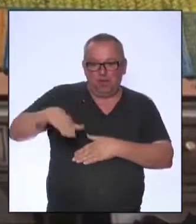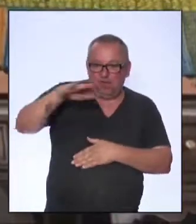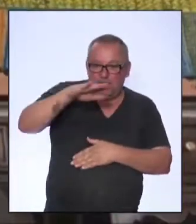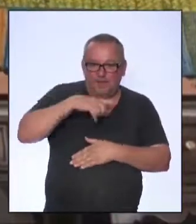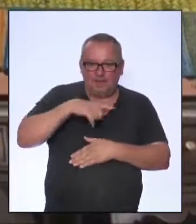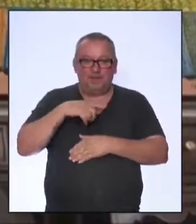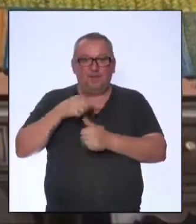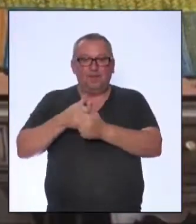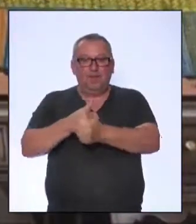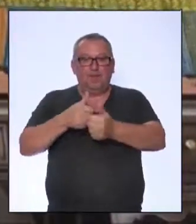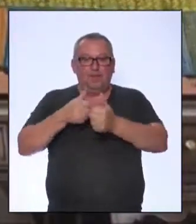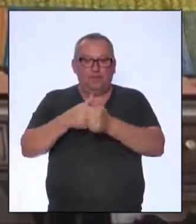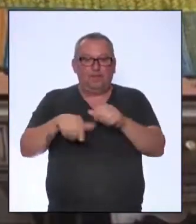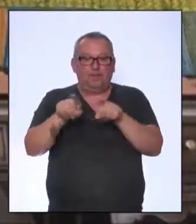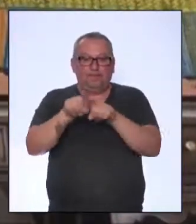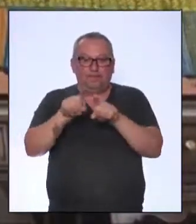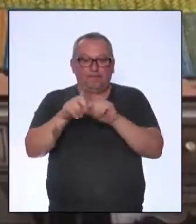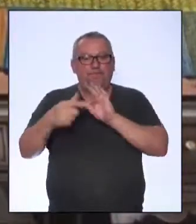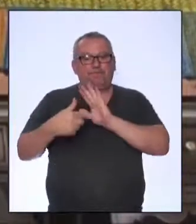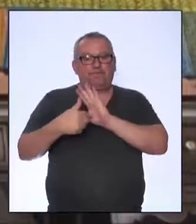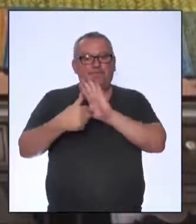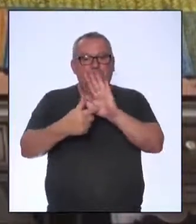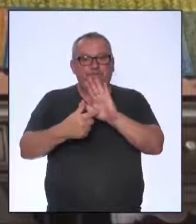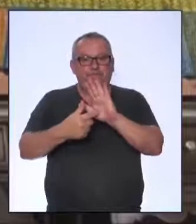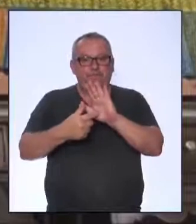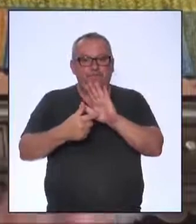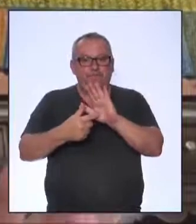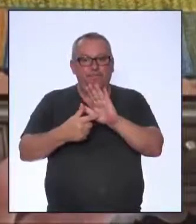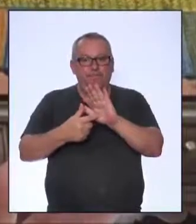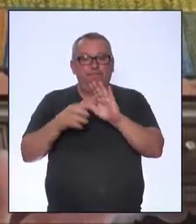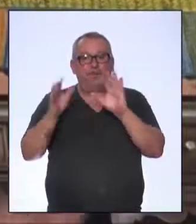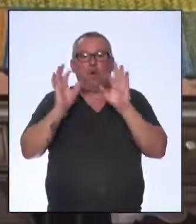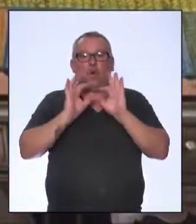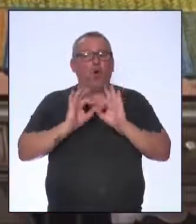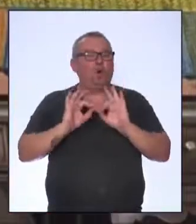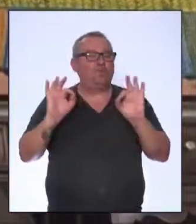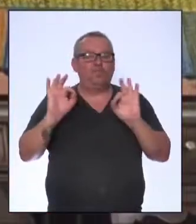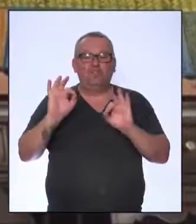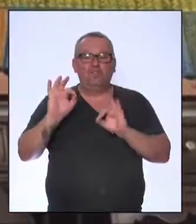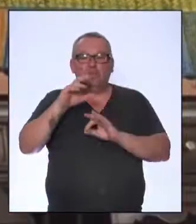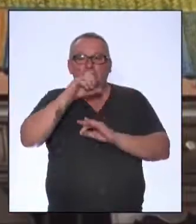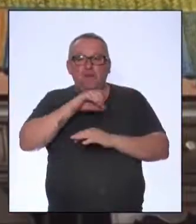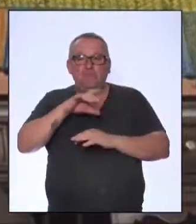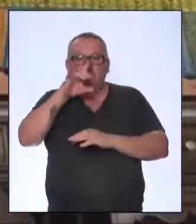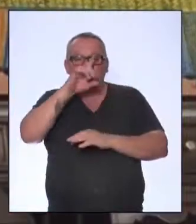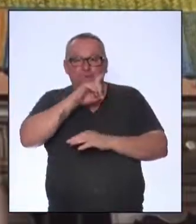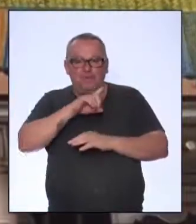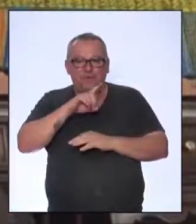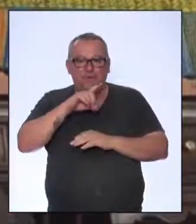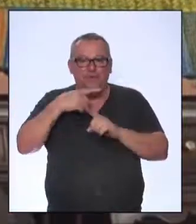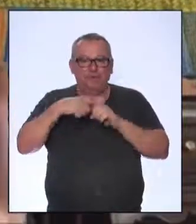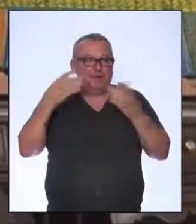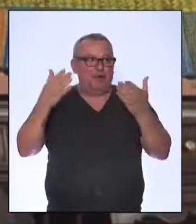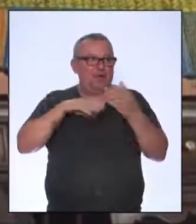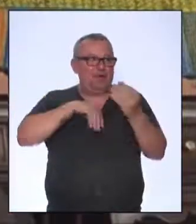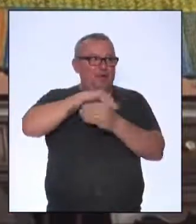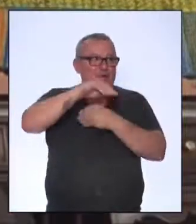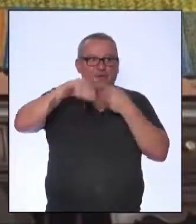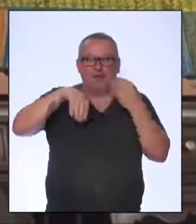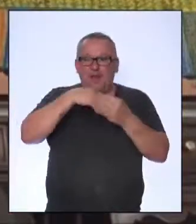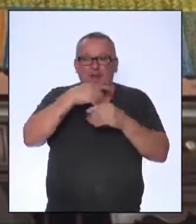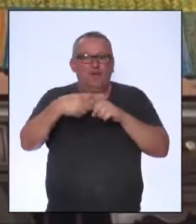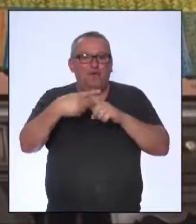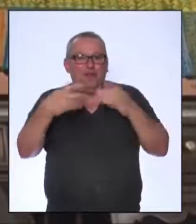nos acompanharam, que se manifestaram. Um ótimo final de semana, né? Que agora está tudo misturado.